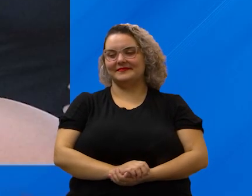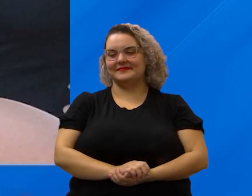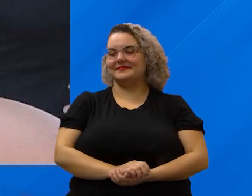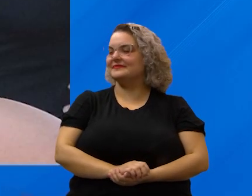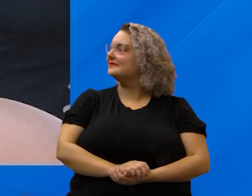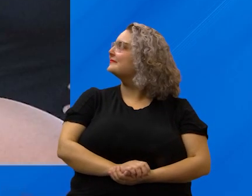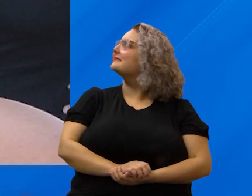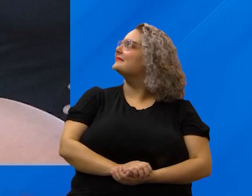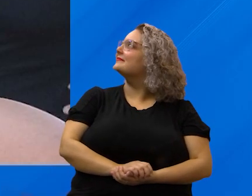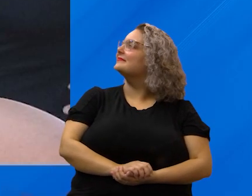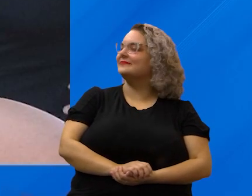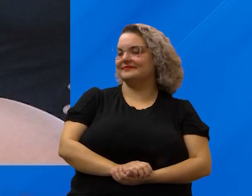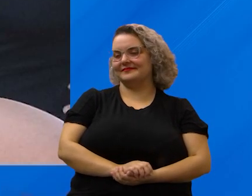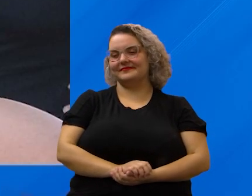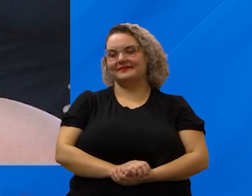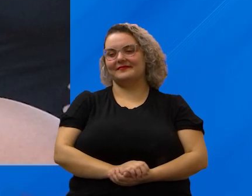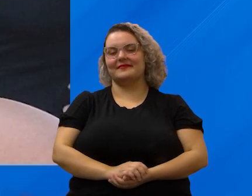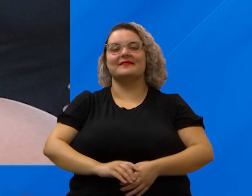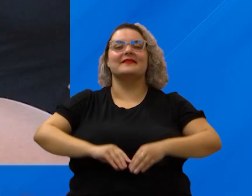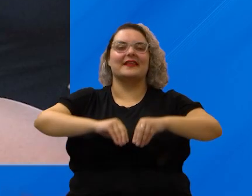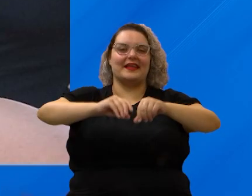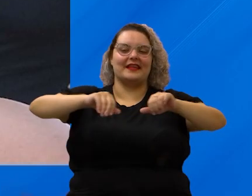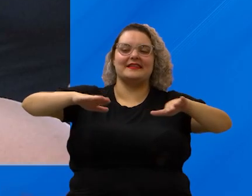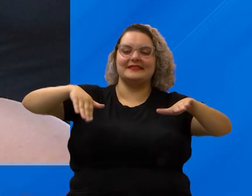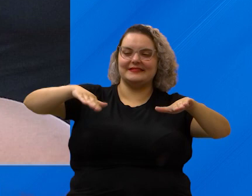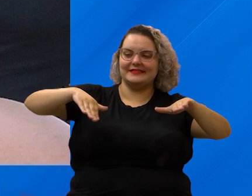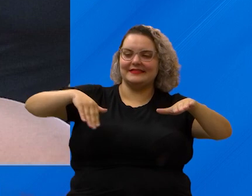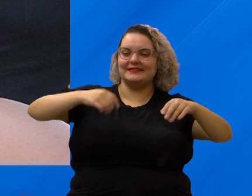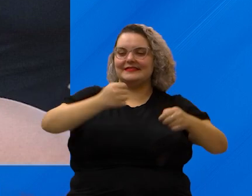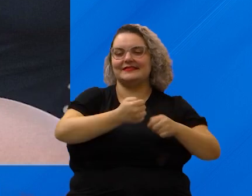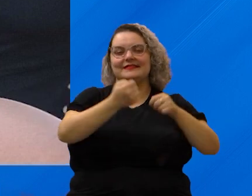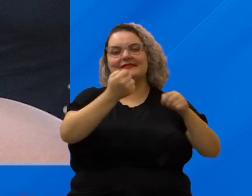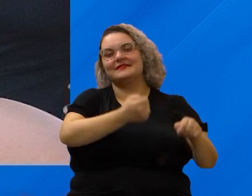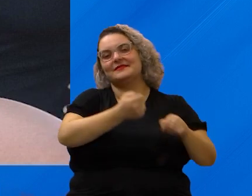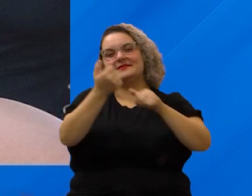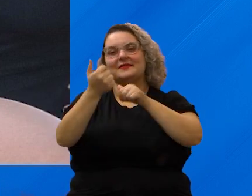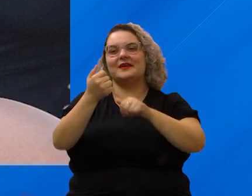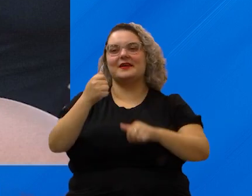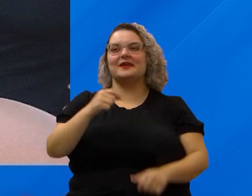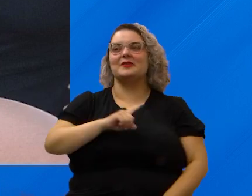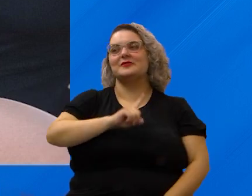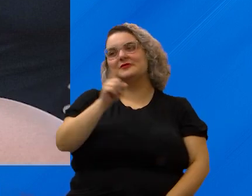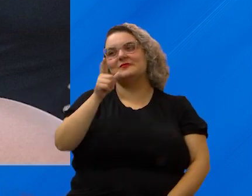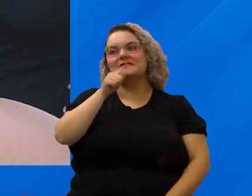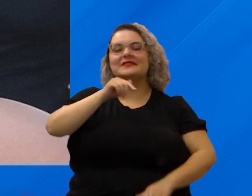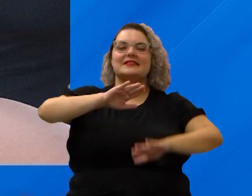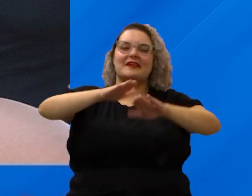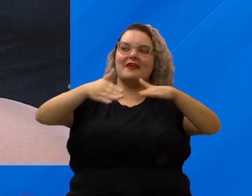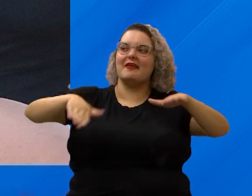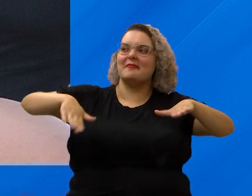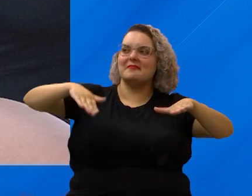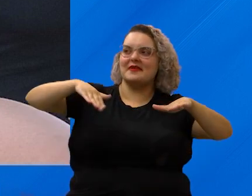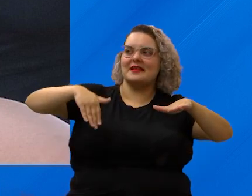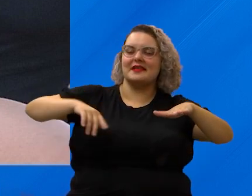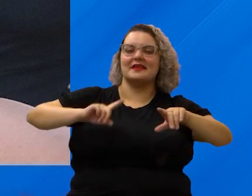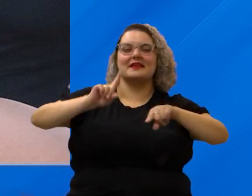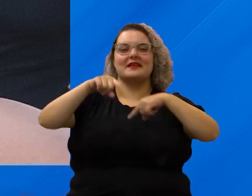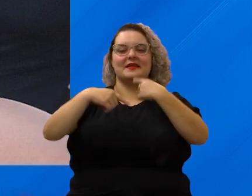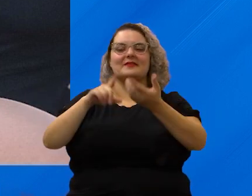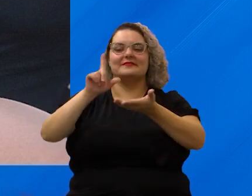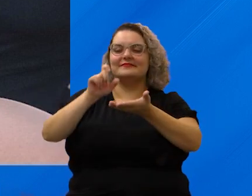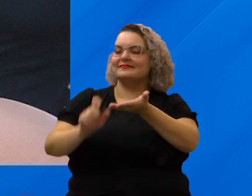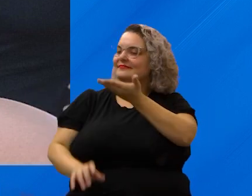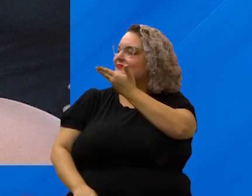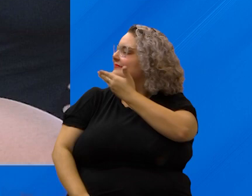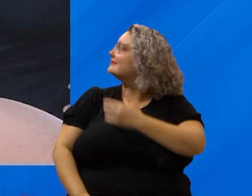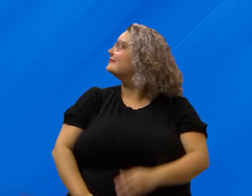esse aqui. Esse daí é na praia. Na praia. No Réveillon. A gente foi pro Réveillon na praia. E a outra, vamos